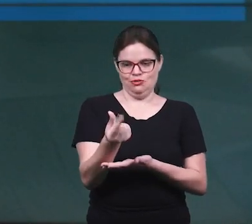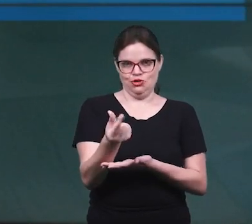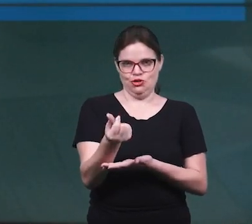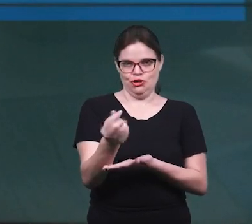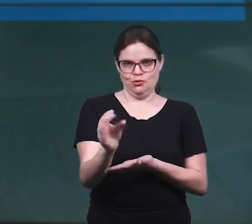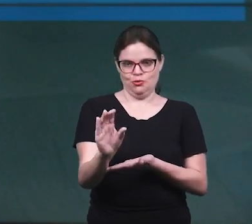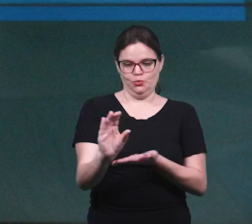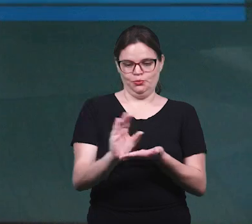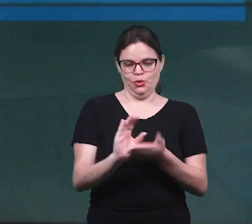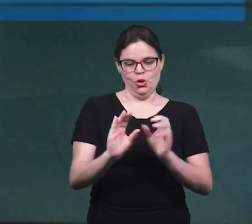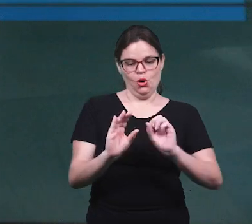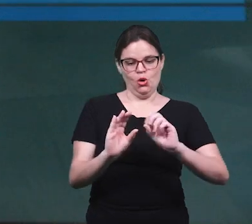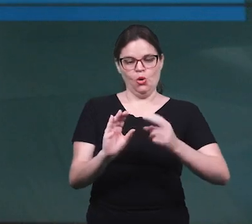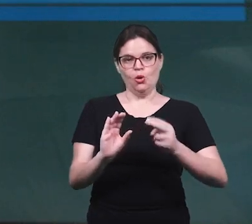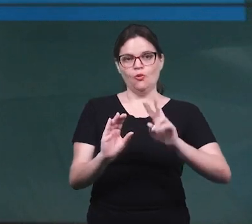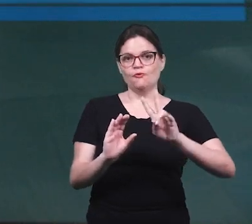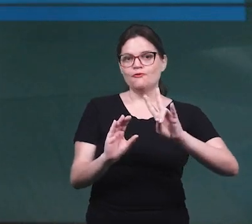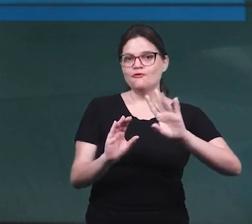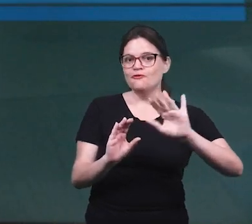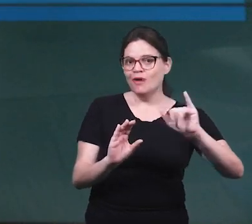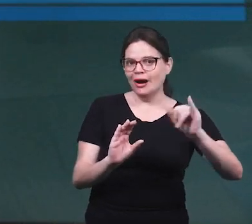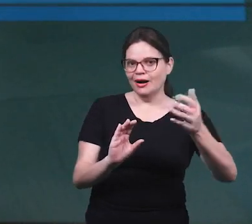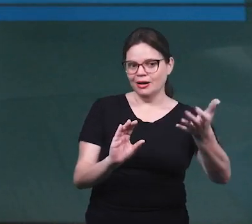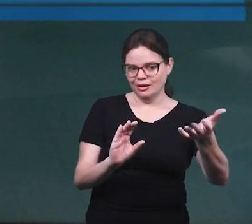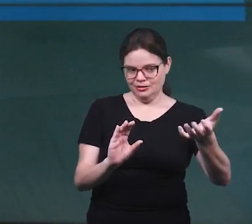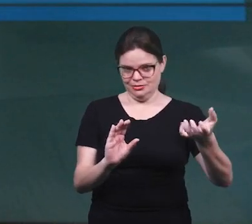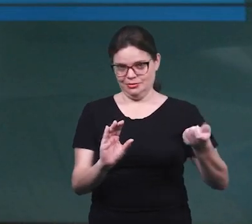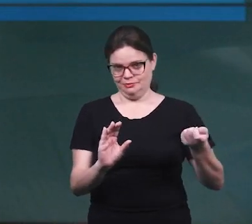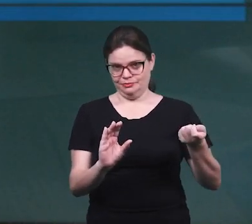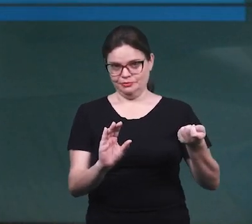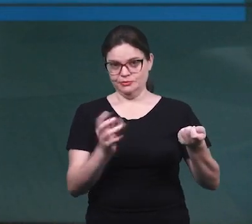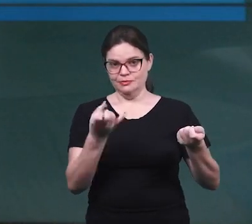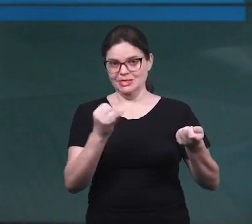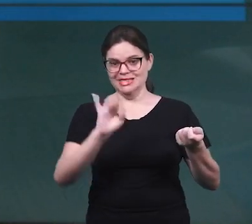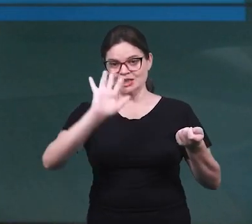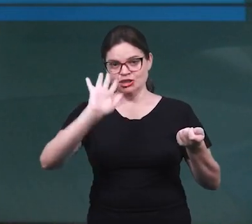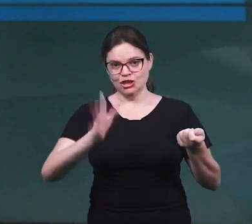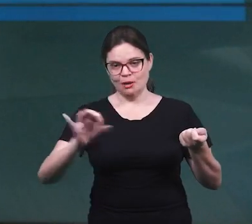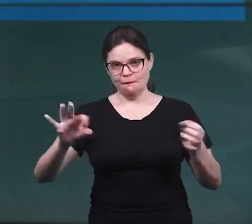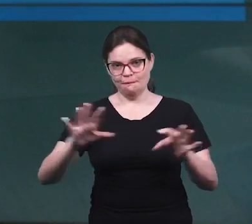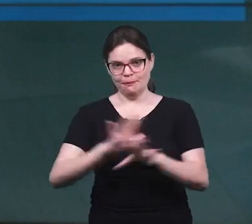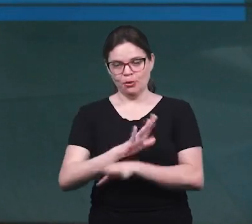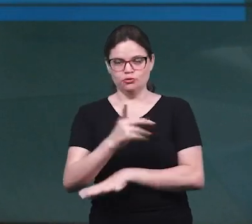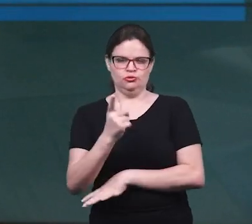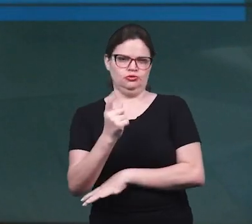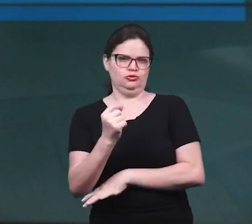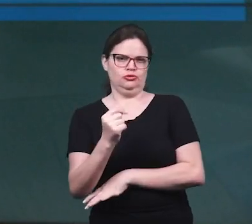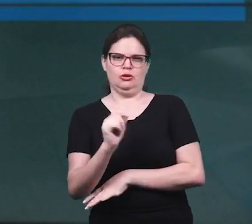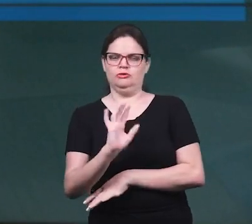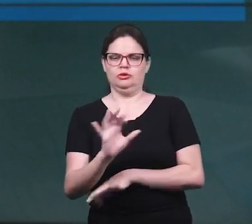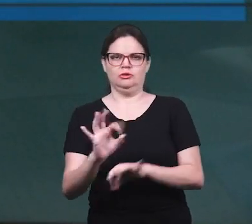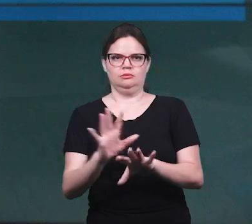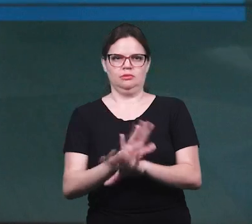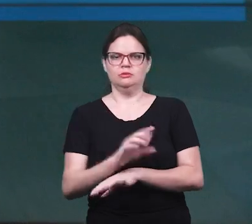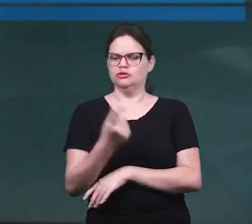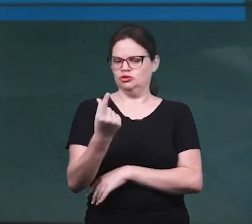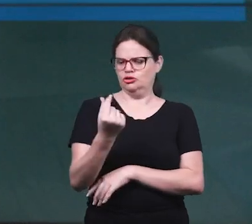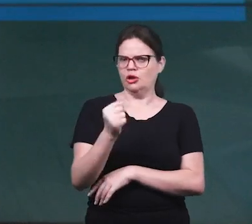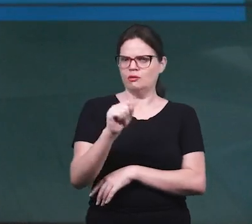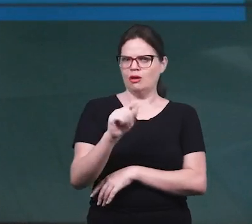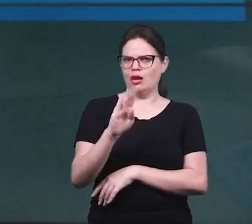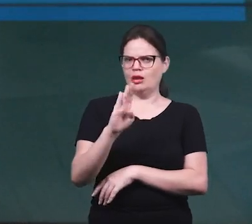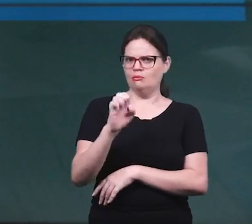a receber. Se você já recebe, já está com você. O dinheiro também é um bem.